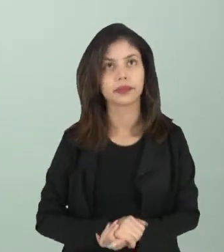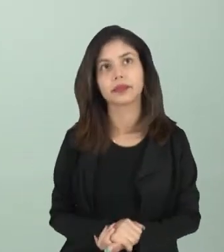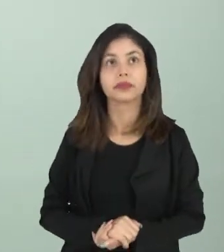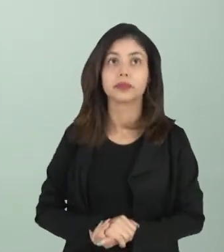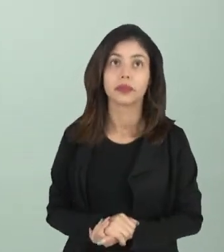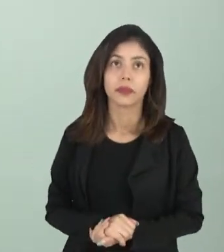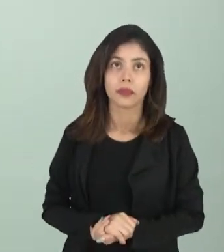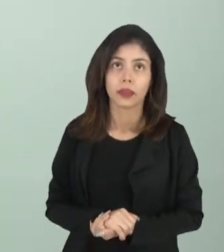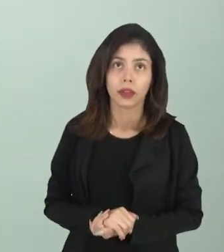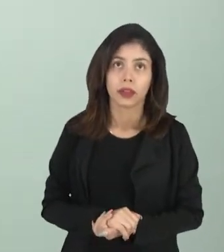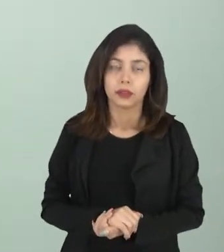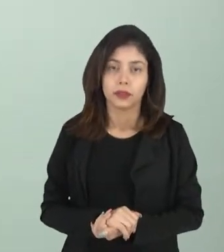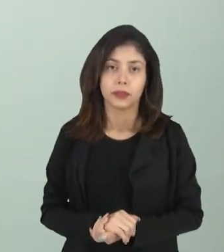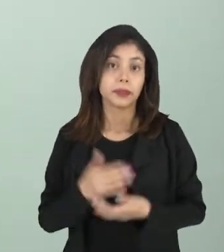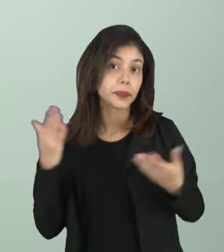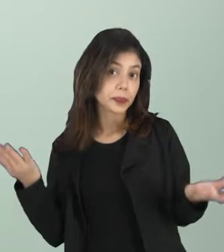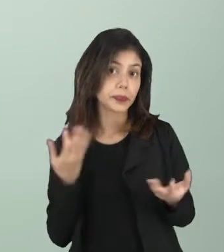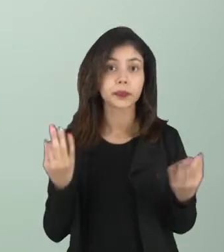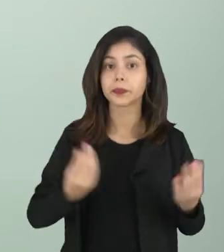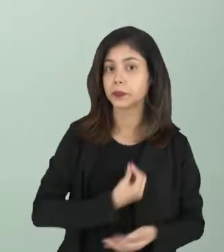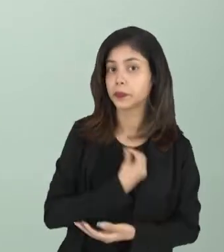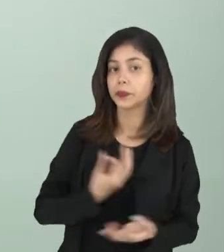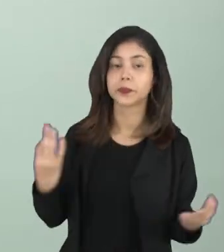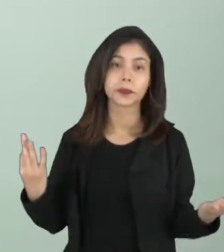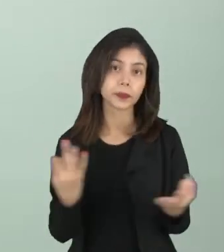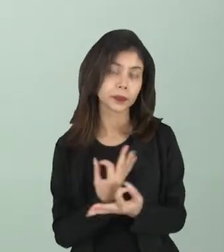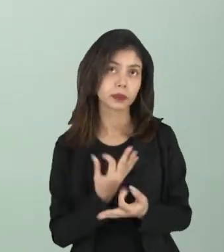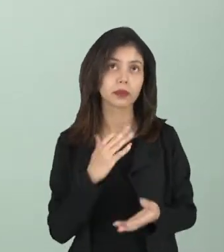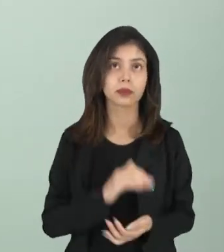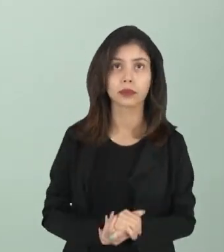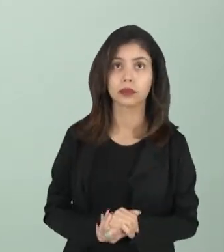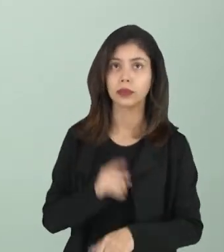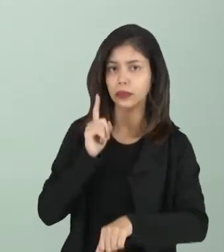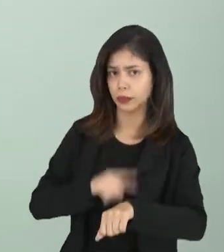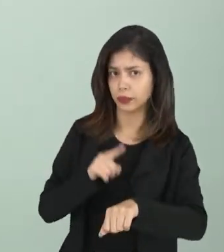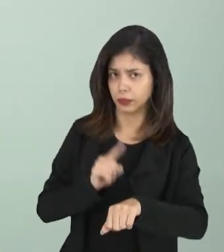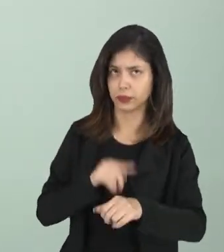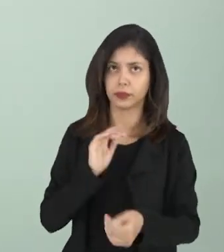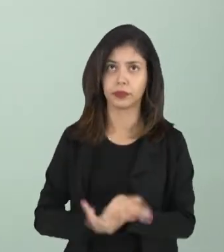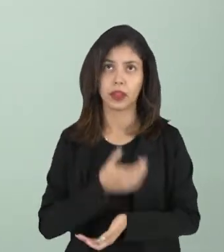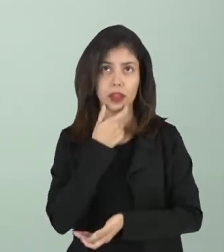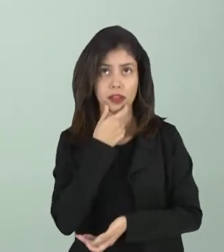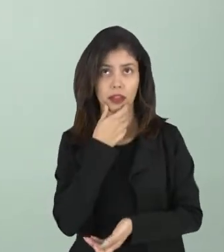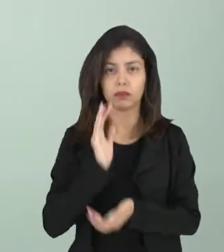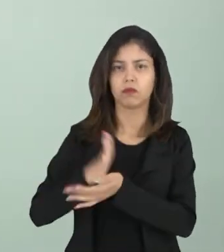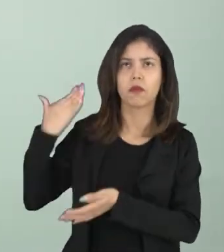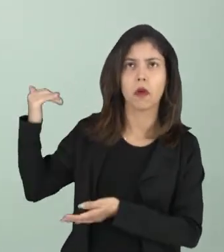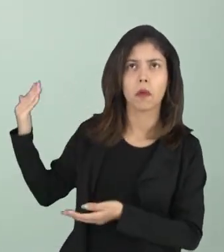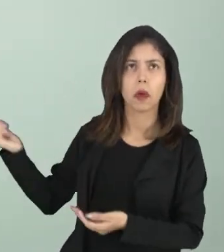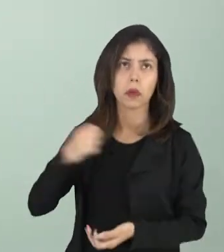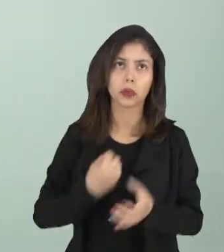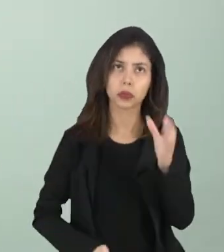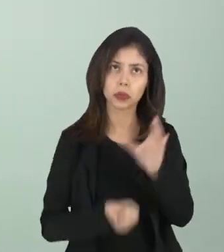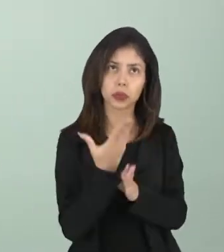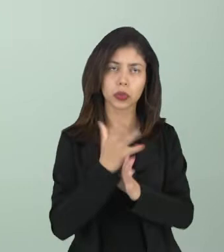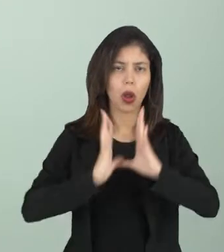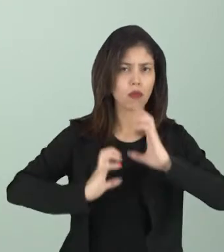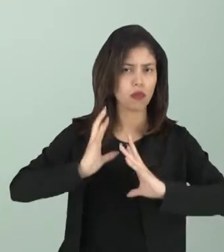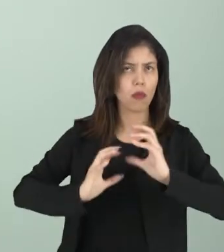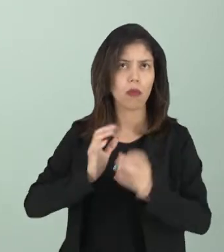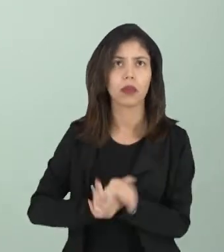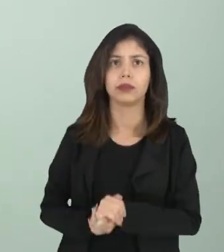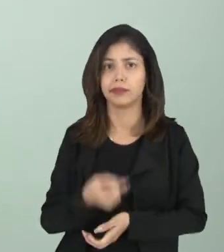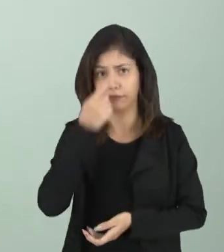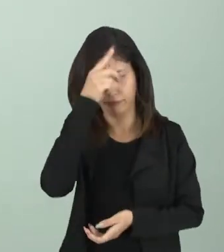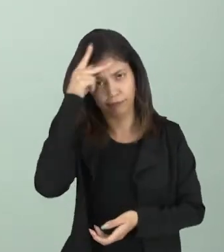present perfect. Gente, o present perfect é um tempo verbal do inglês famoso por gerar confusão na cabeça